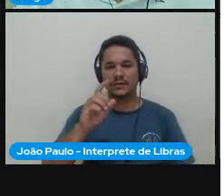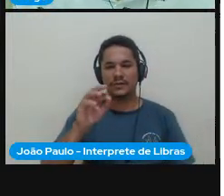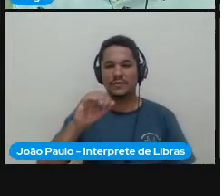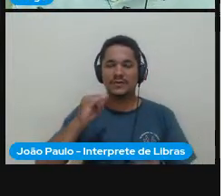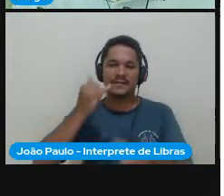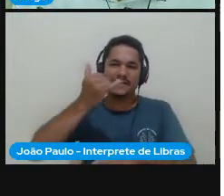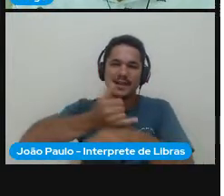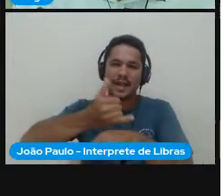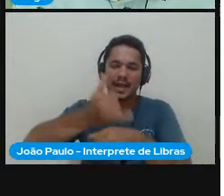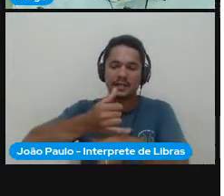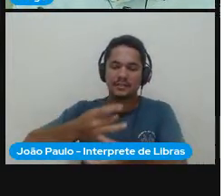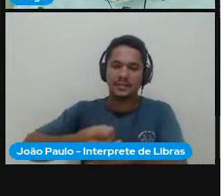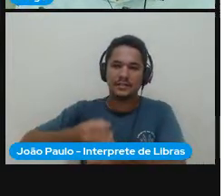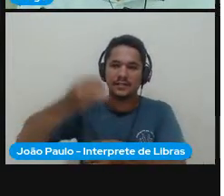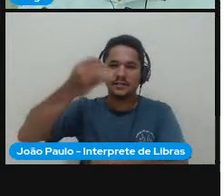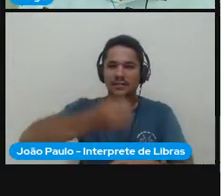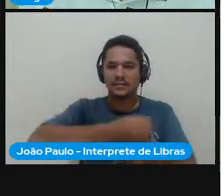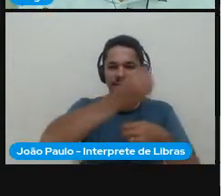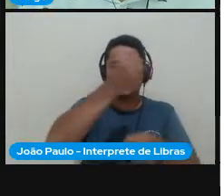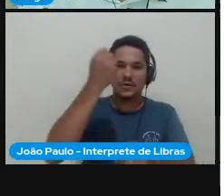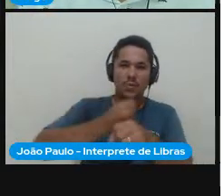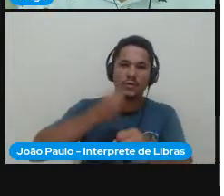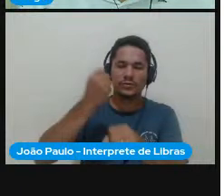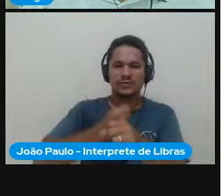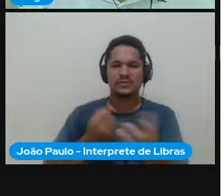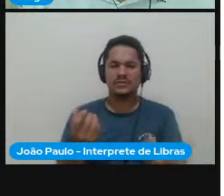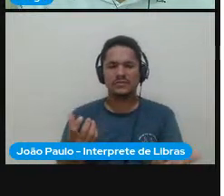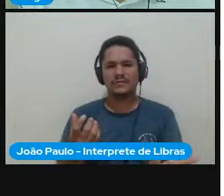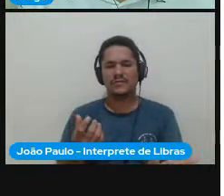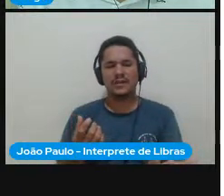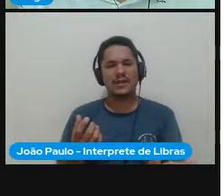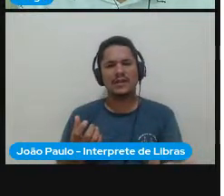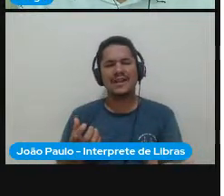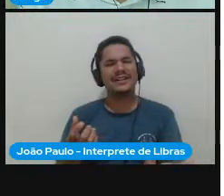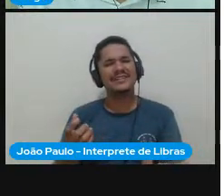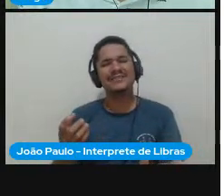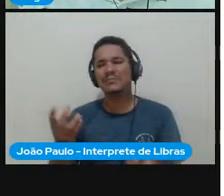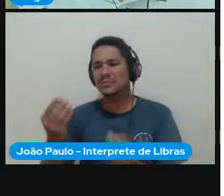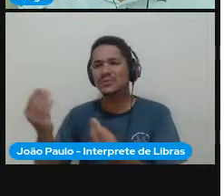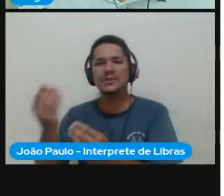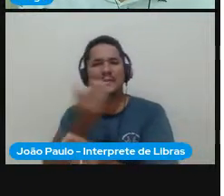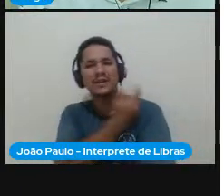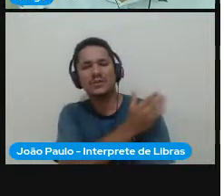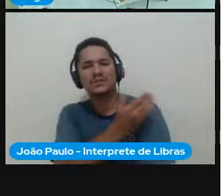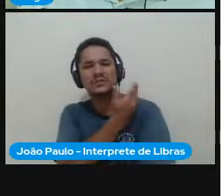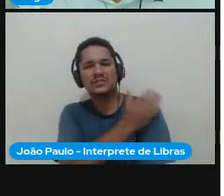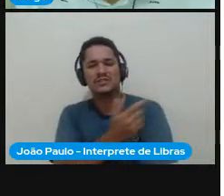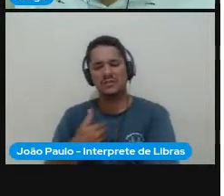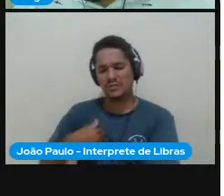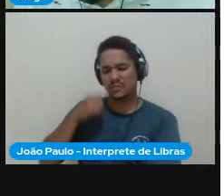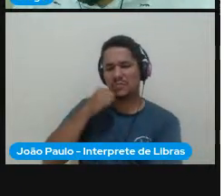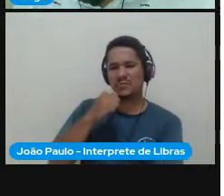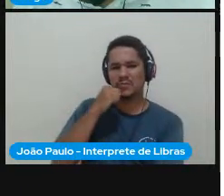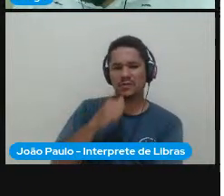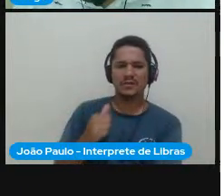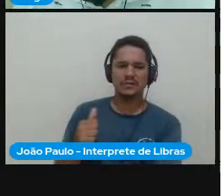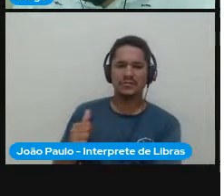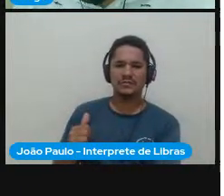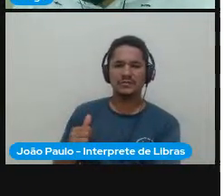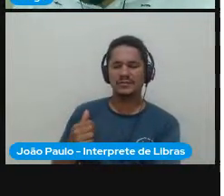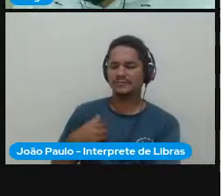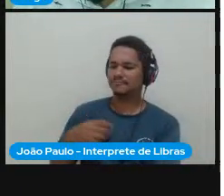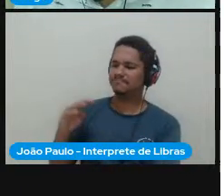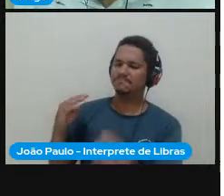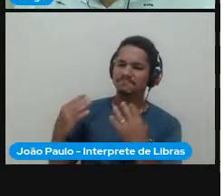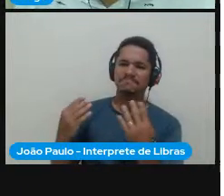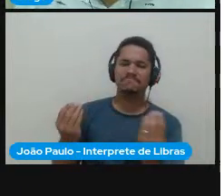vou procurar, é muito preconceito em umas obras de construção civil. E me chamou atenção.